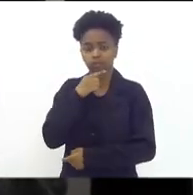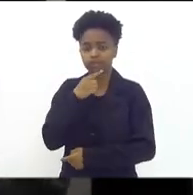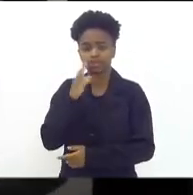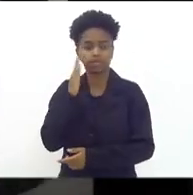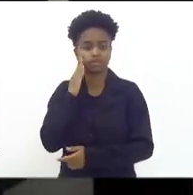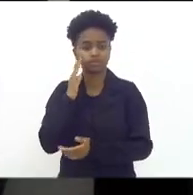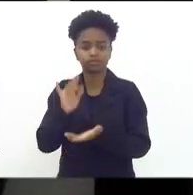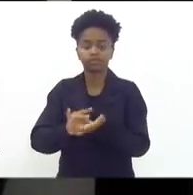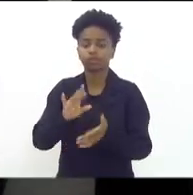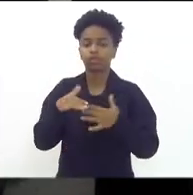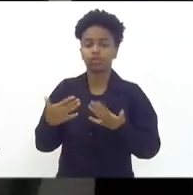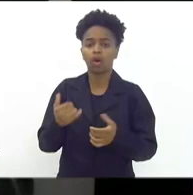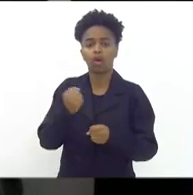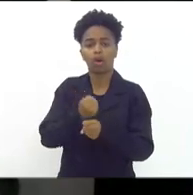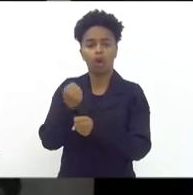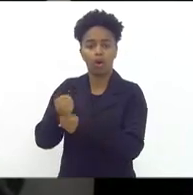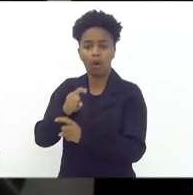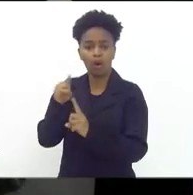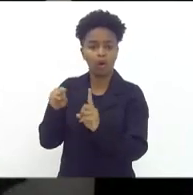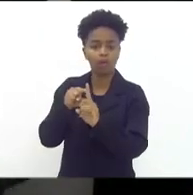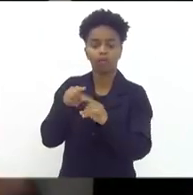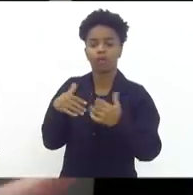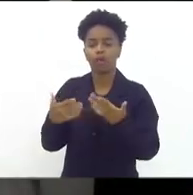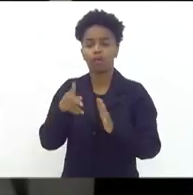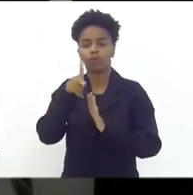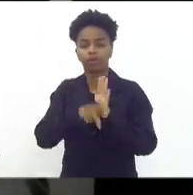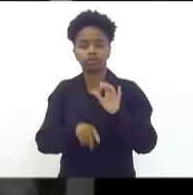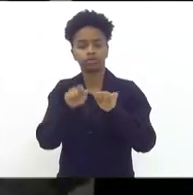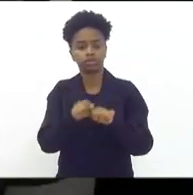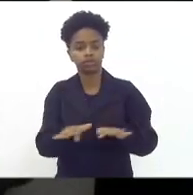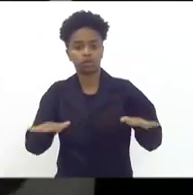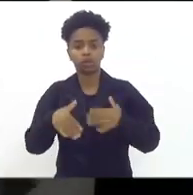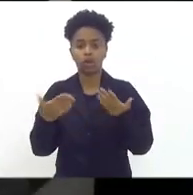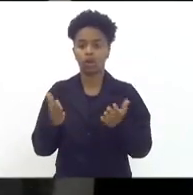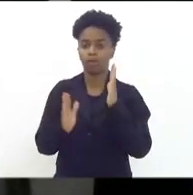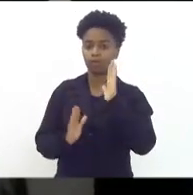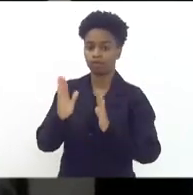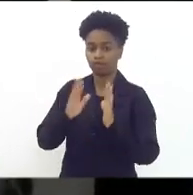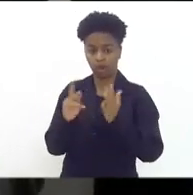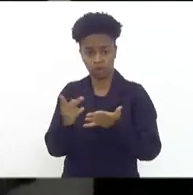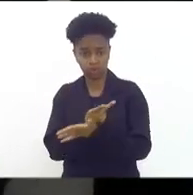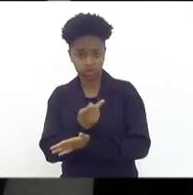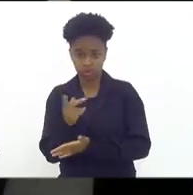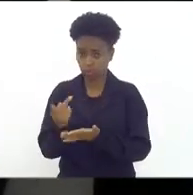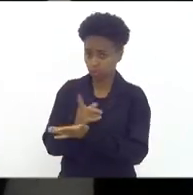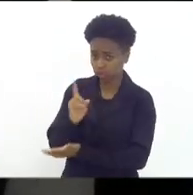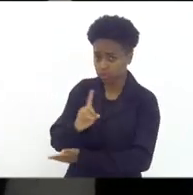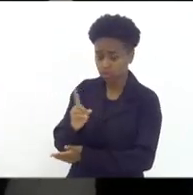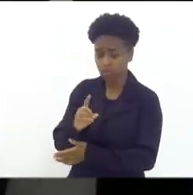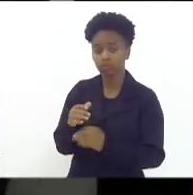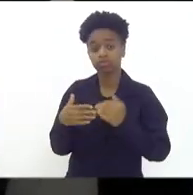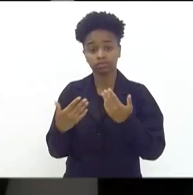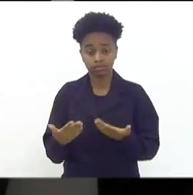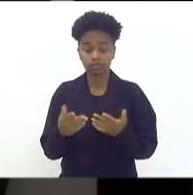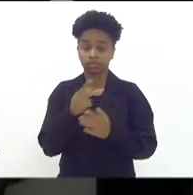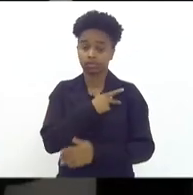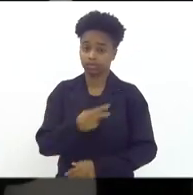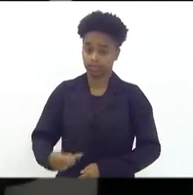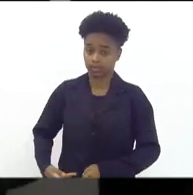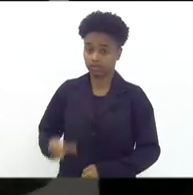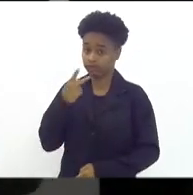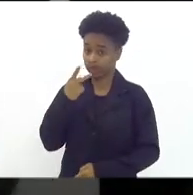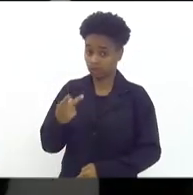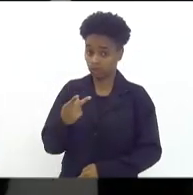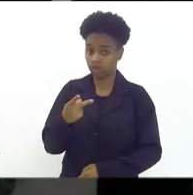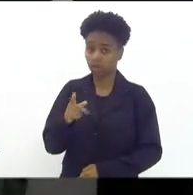as obras previstas Quais são os projetos de expansão Qual é o prazo se foi feito não foi feito apresenta danato de ver aqui